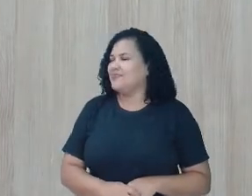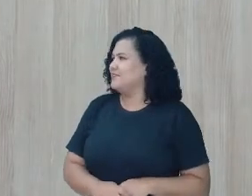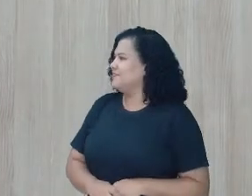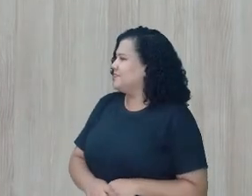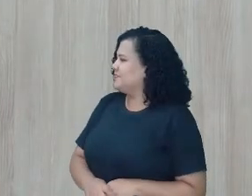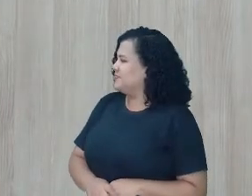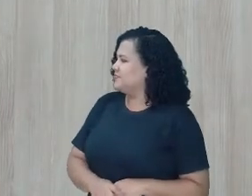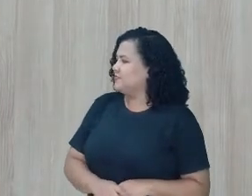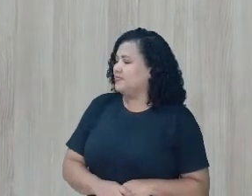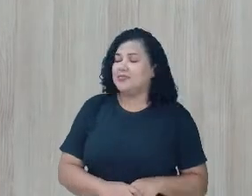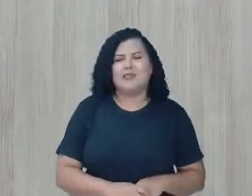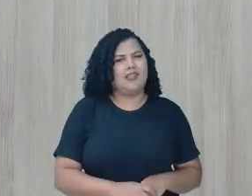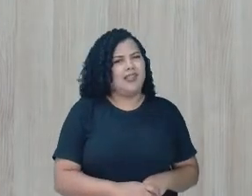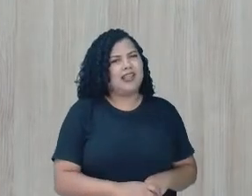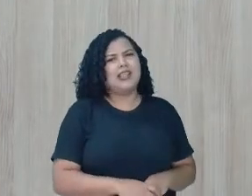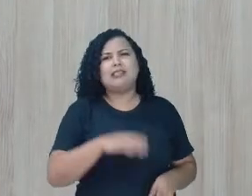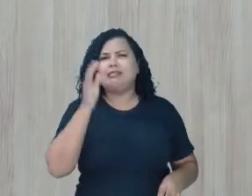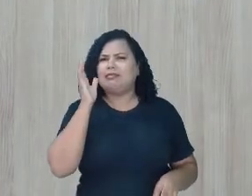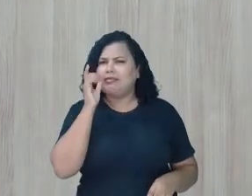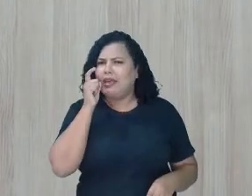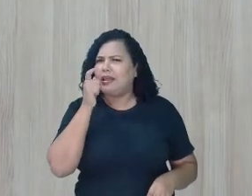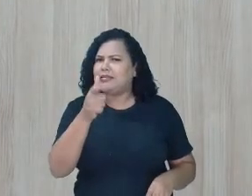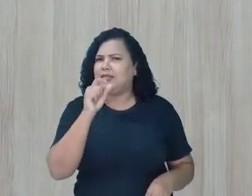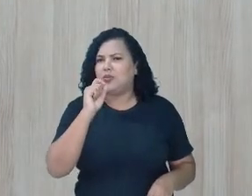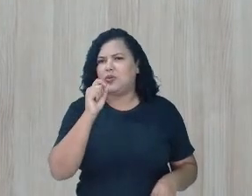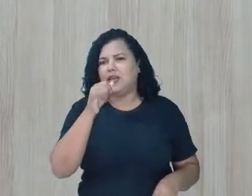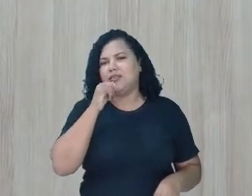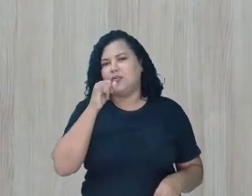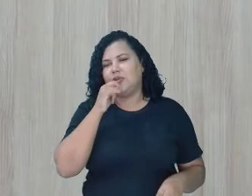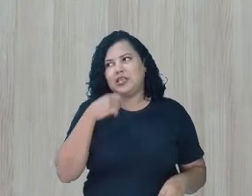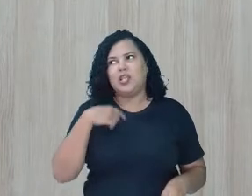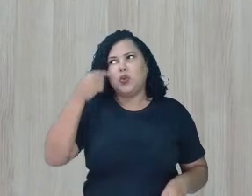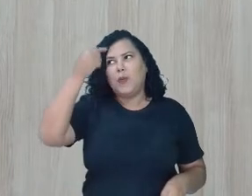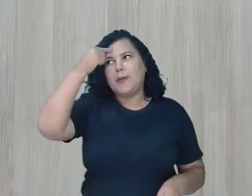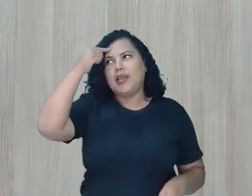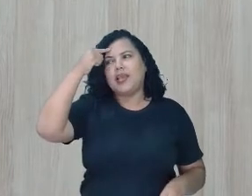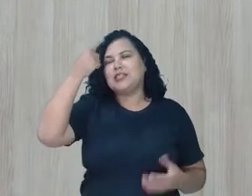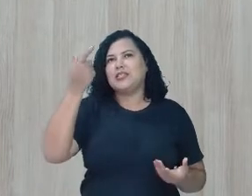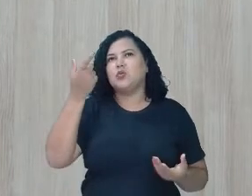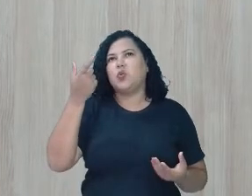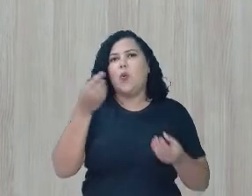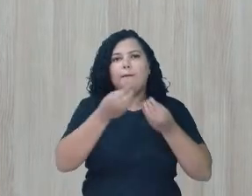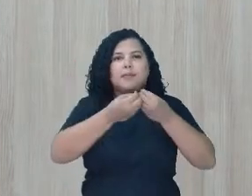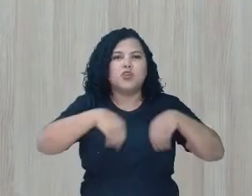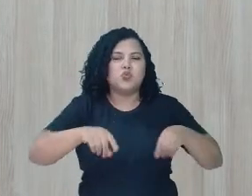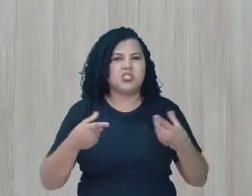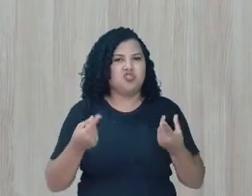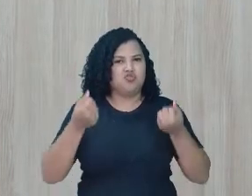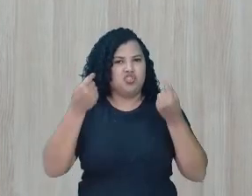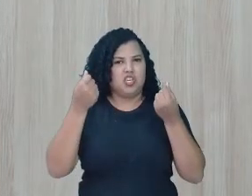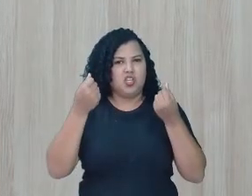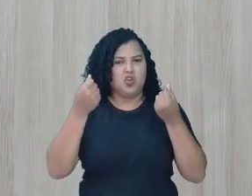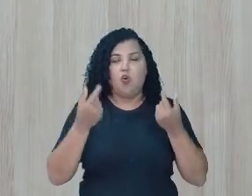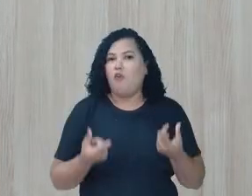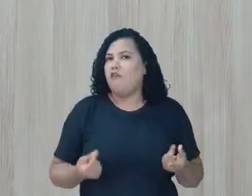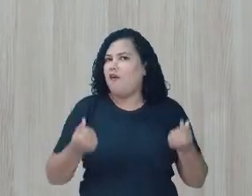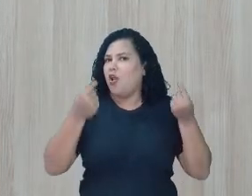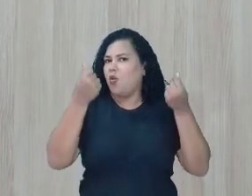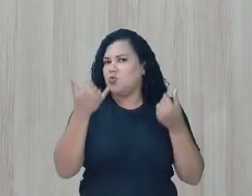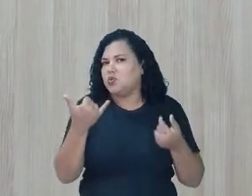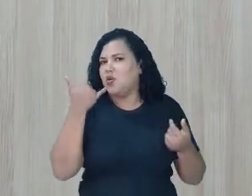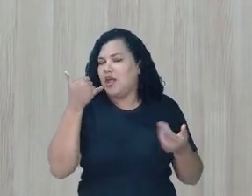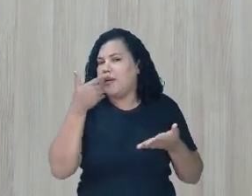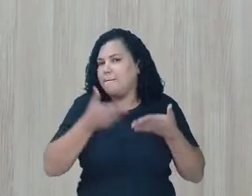Curioso que o prejuízo material não é nem explorado, minha gente. Ou seja, a dependência é tão grande que o valor do celular